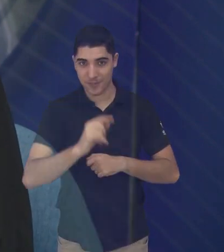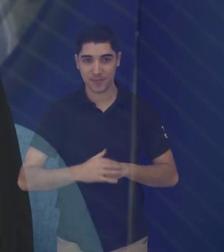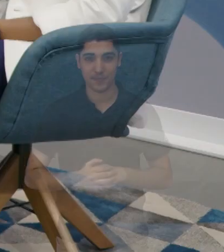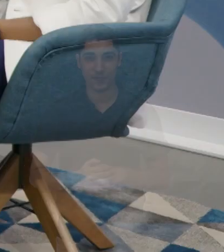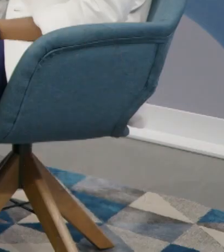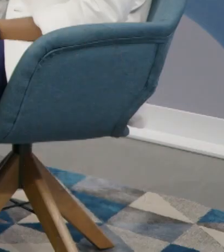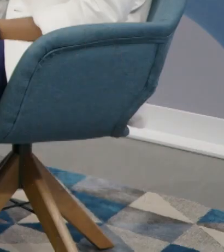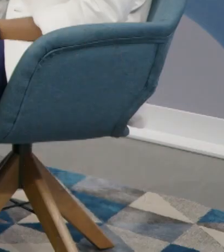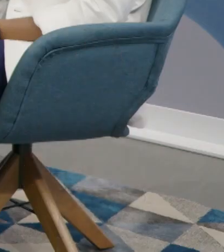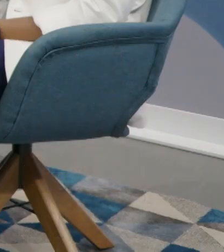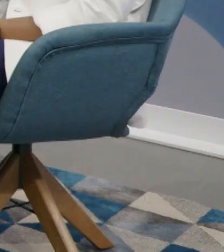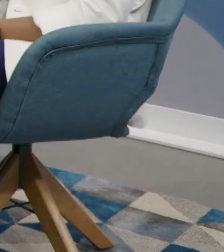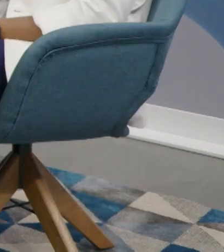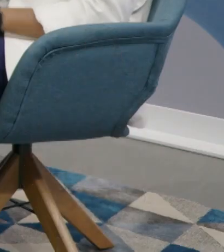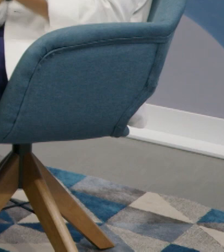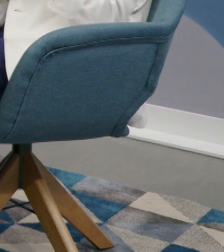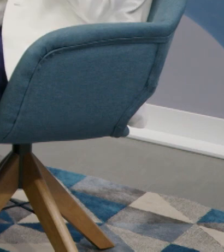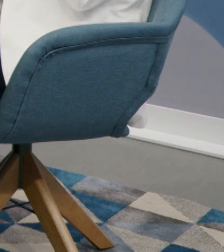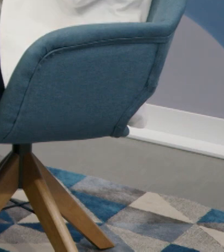já.